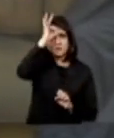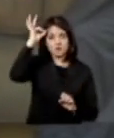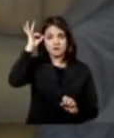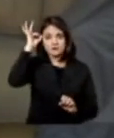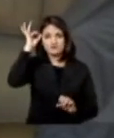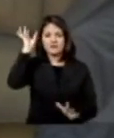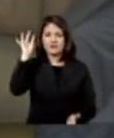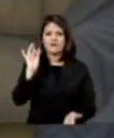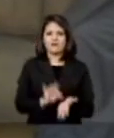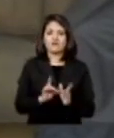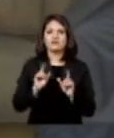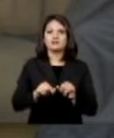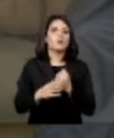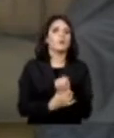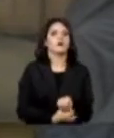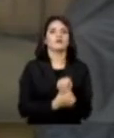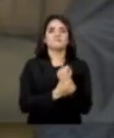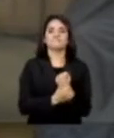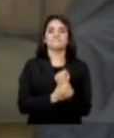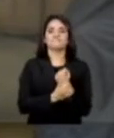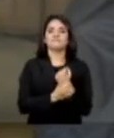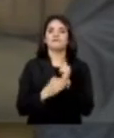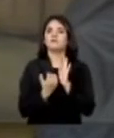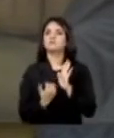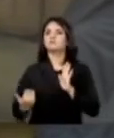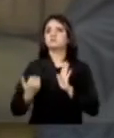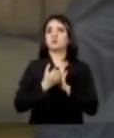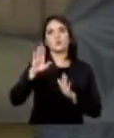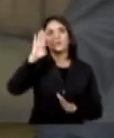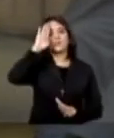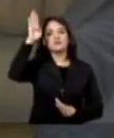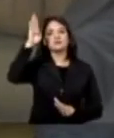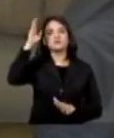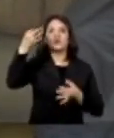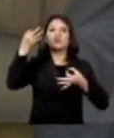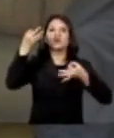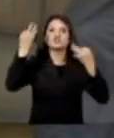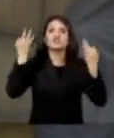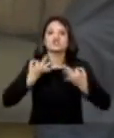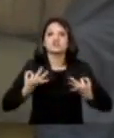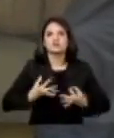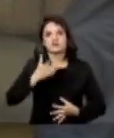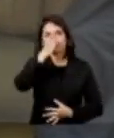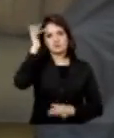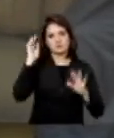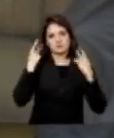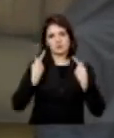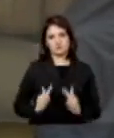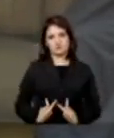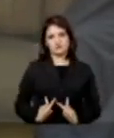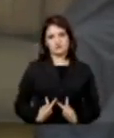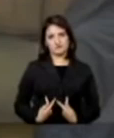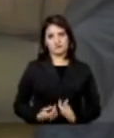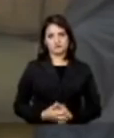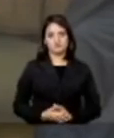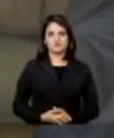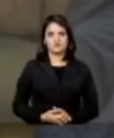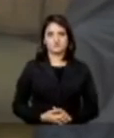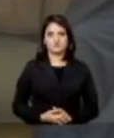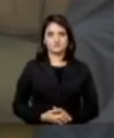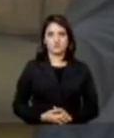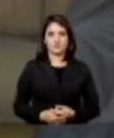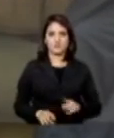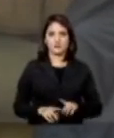é garantia maior, verdadeiramente, da dignidade da pessoa humana. Em sentido